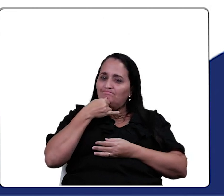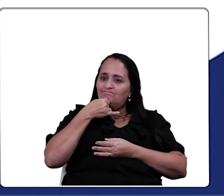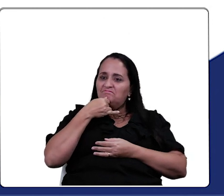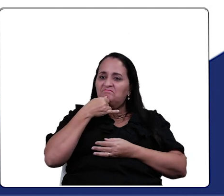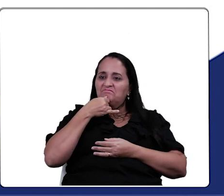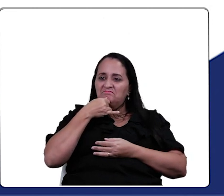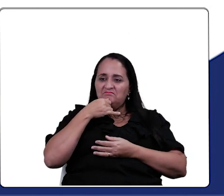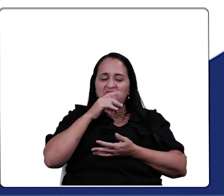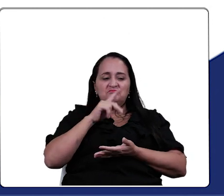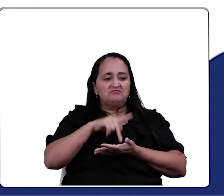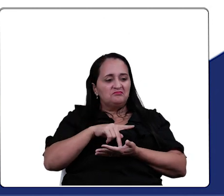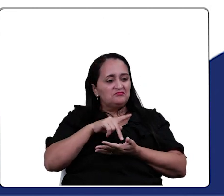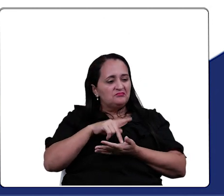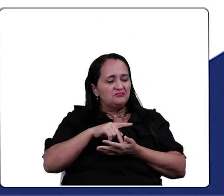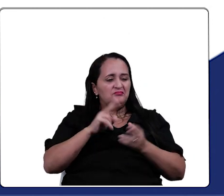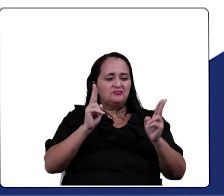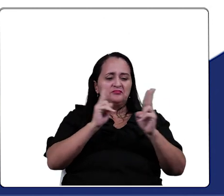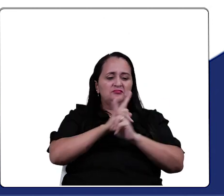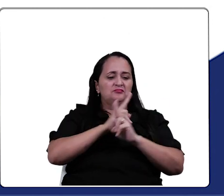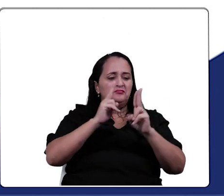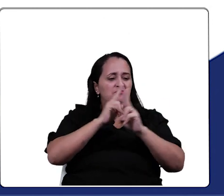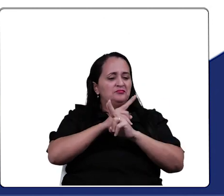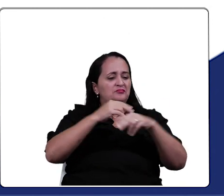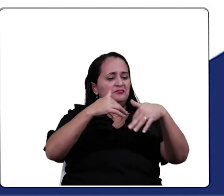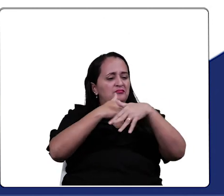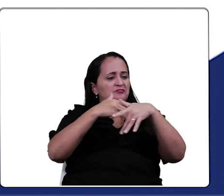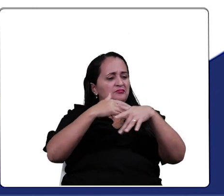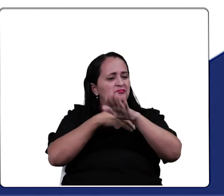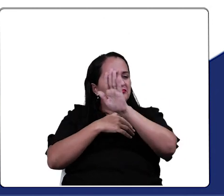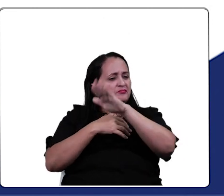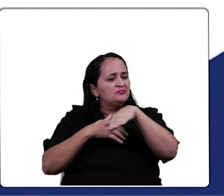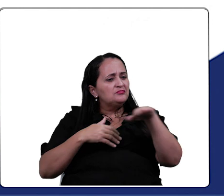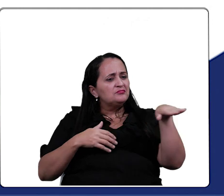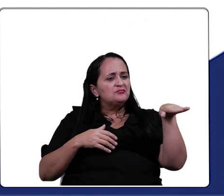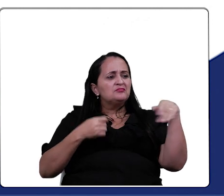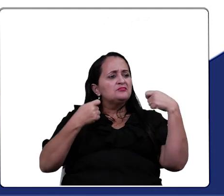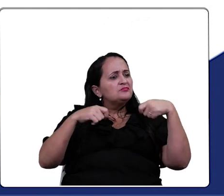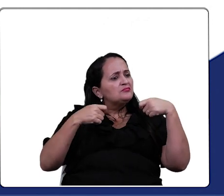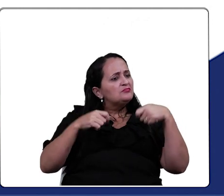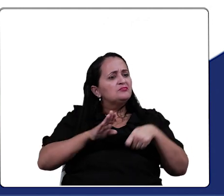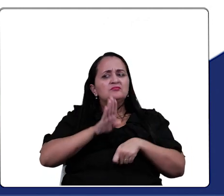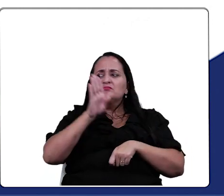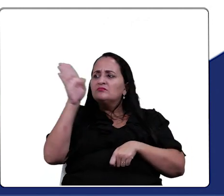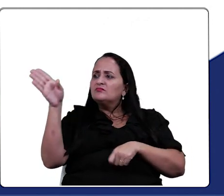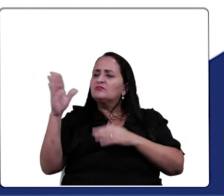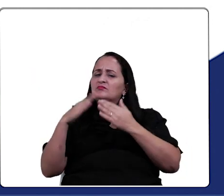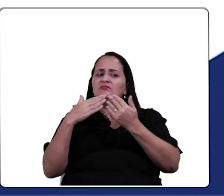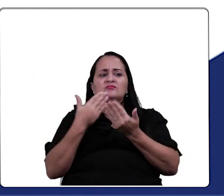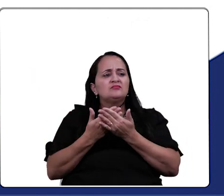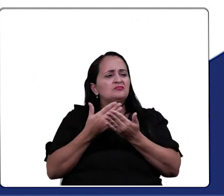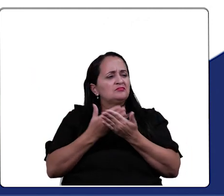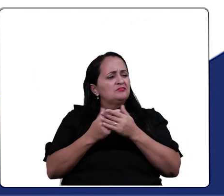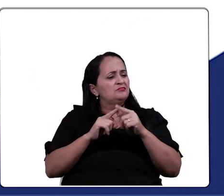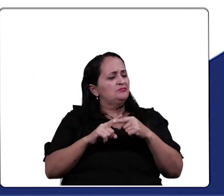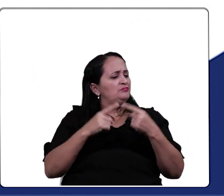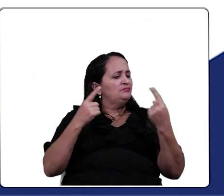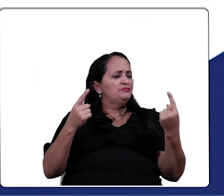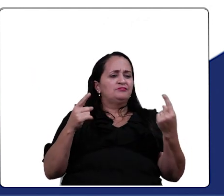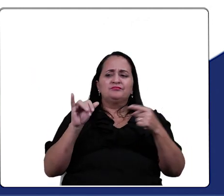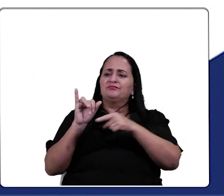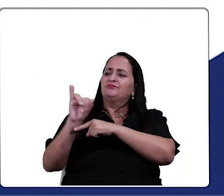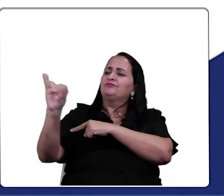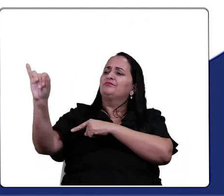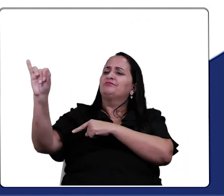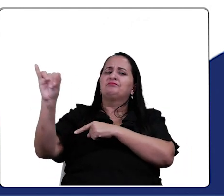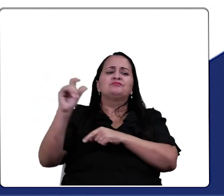da realidade. Crianças que, ao invés de estarem na escola, estão trabalhando. Muitas